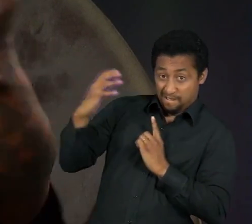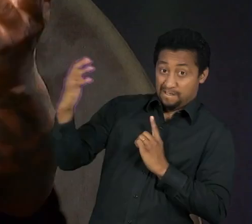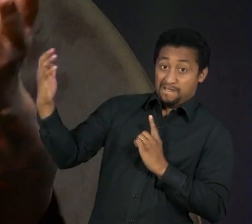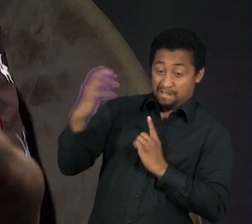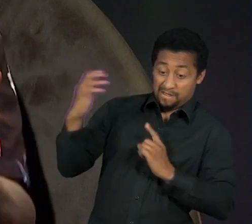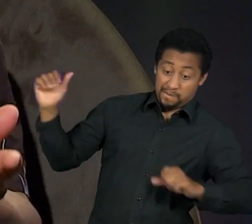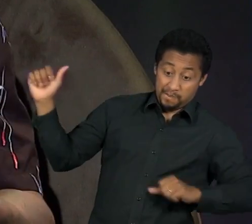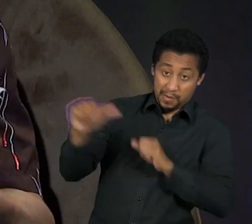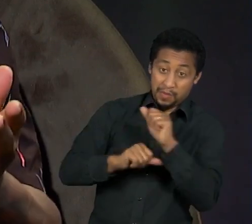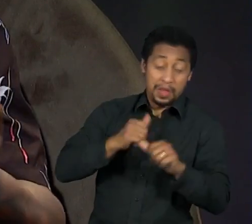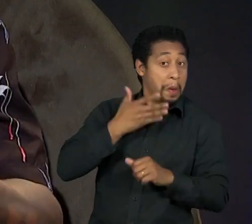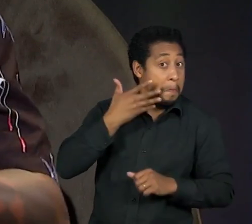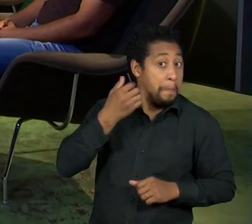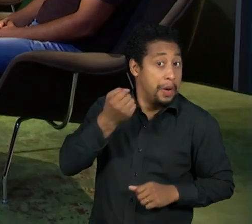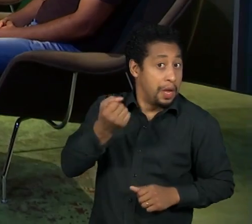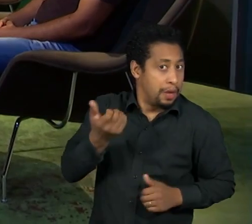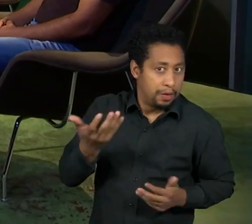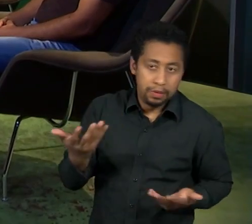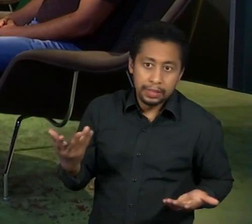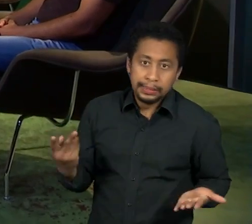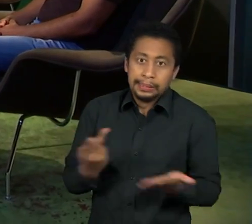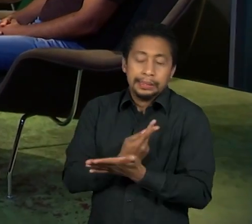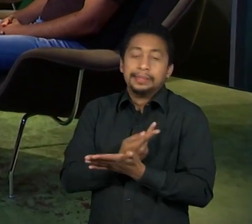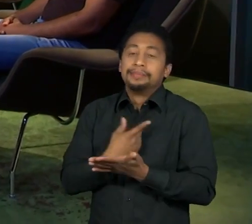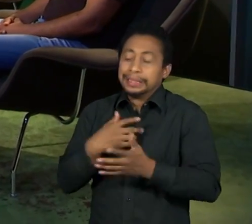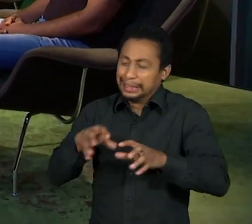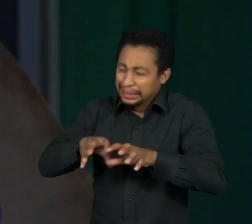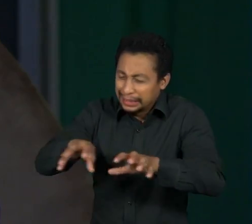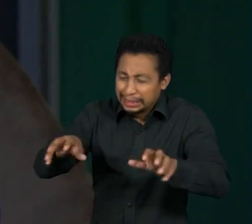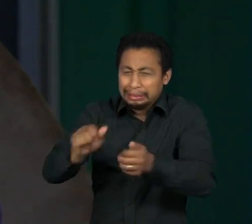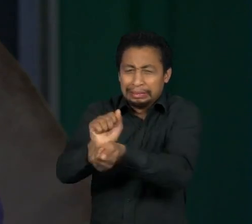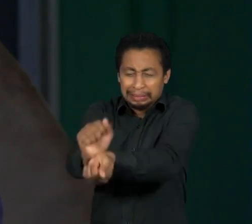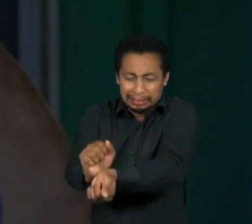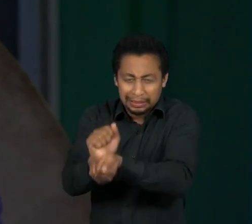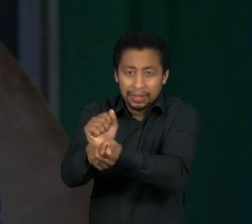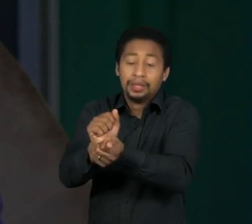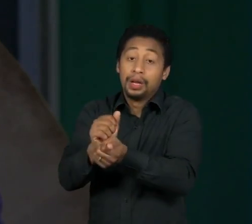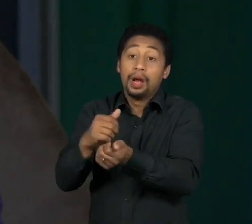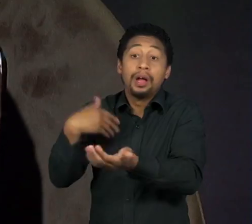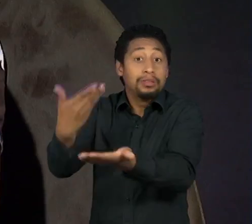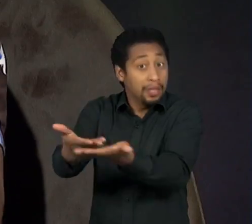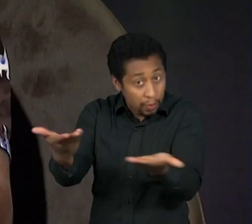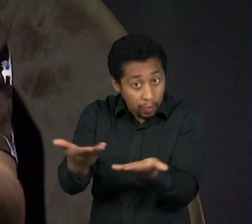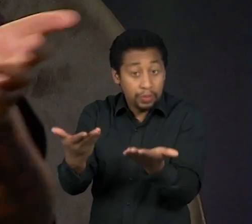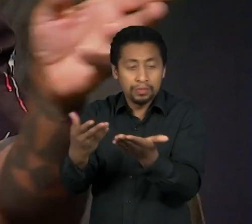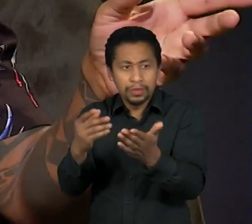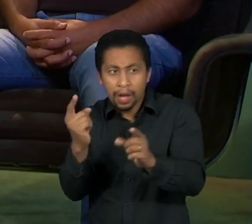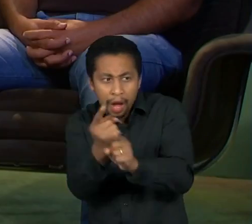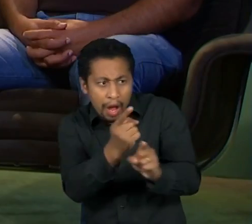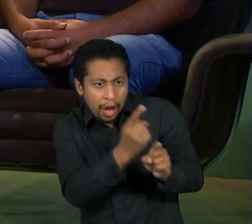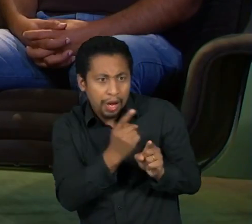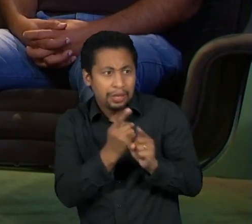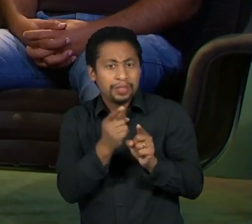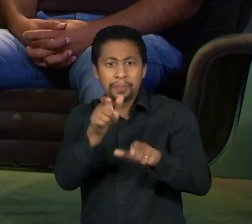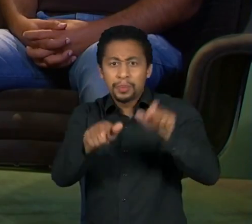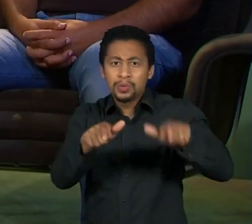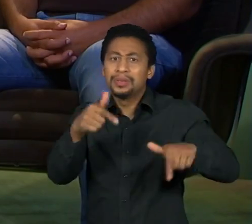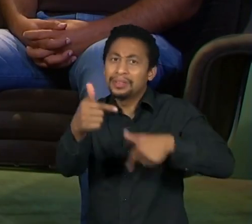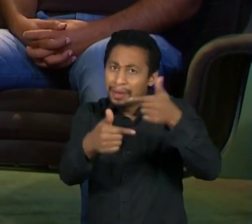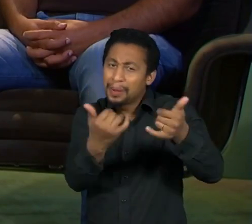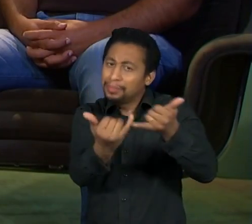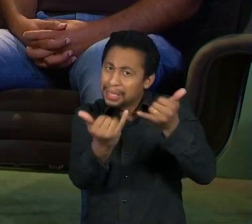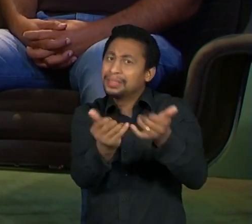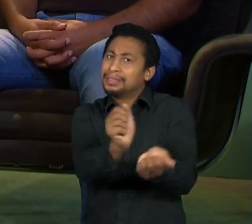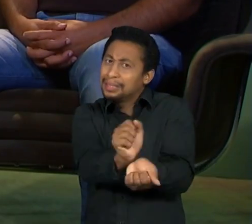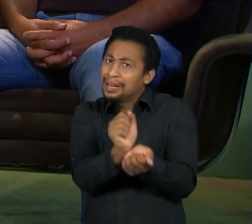2 meses a gente tem alguma denúncia que mostra o quanto de trabalho análogo à escravidão está acontecendo. E sempre tem esse lugar da criatividade que é